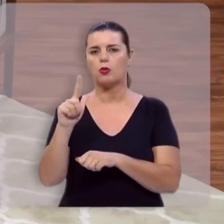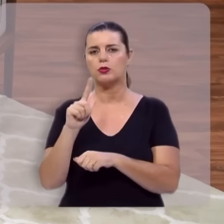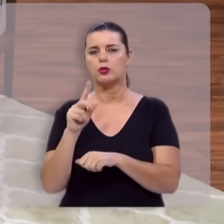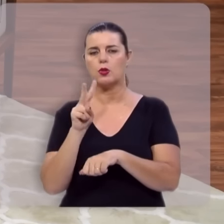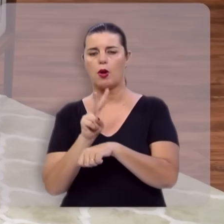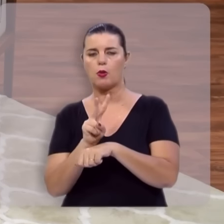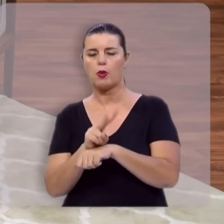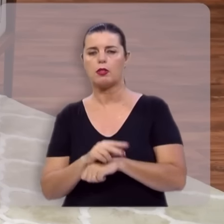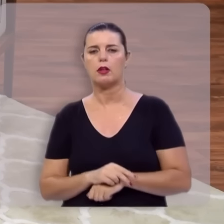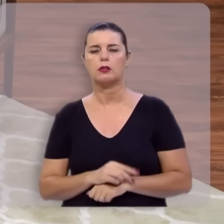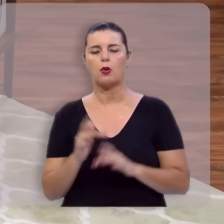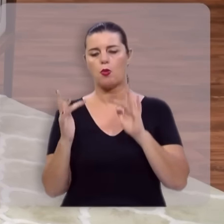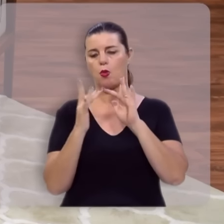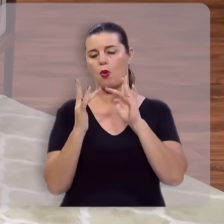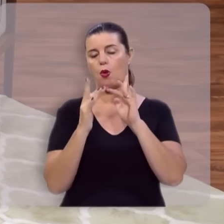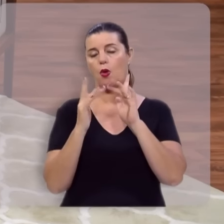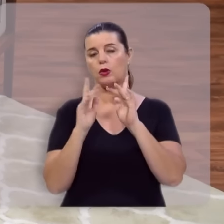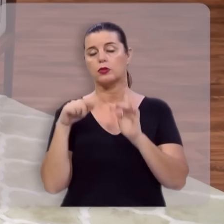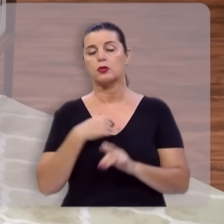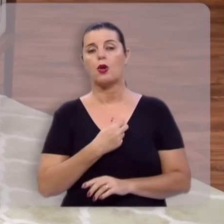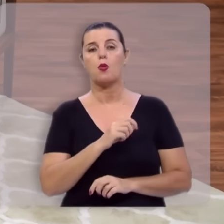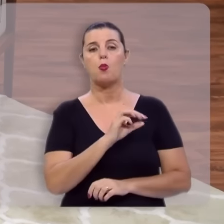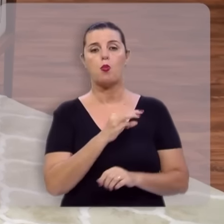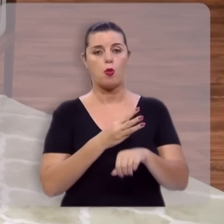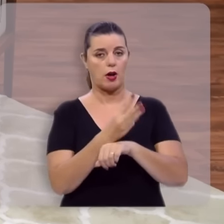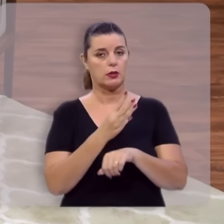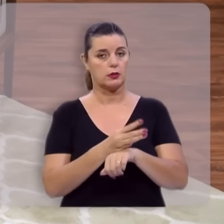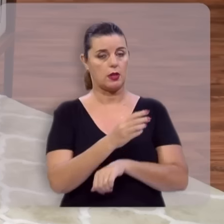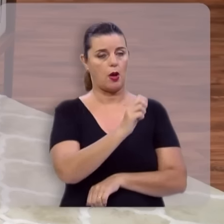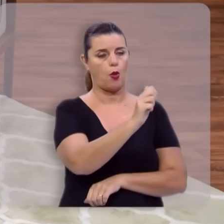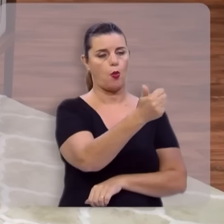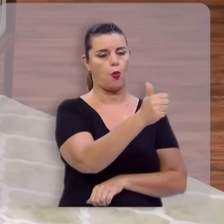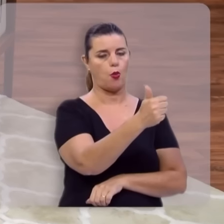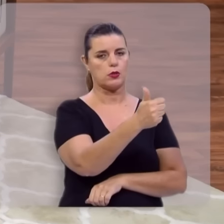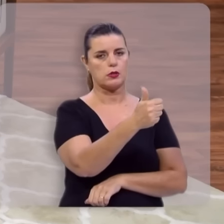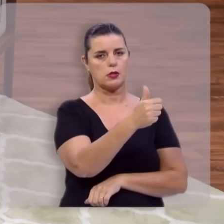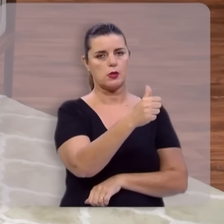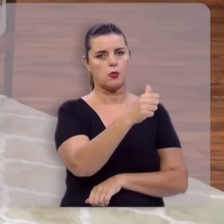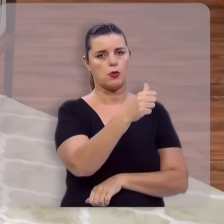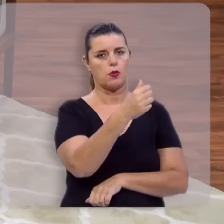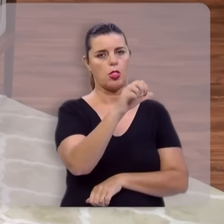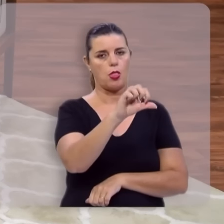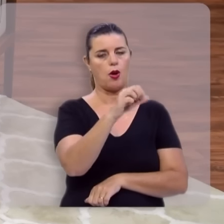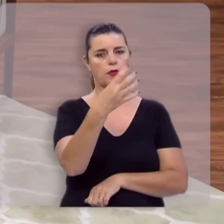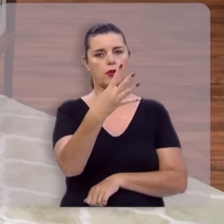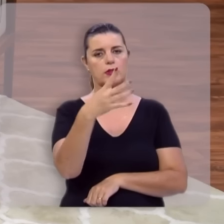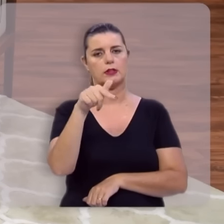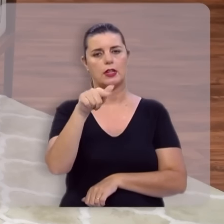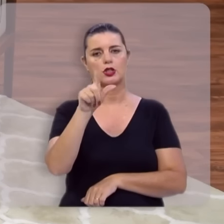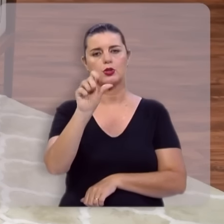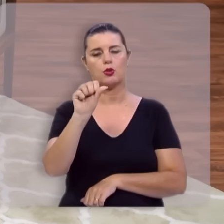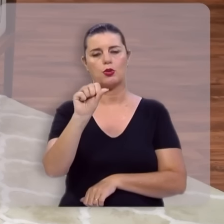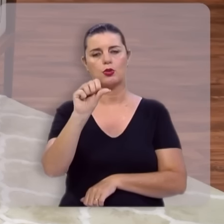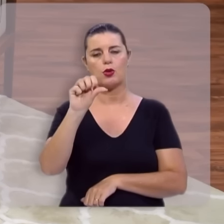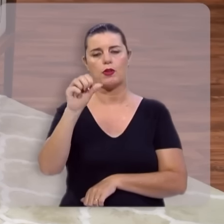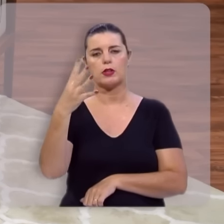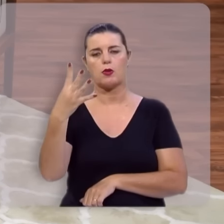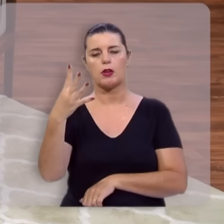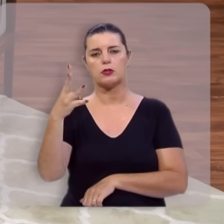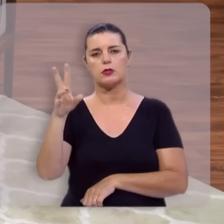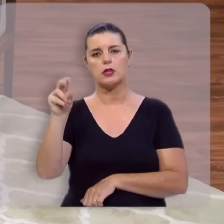programa no ar, entre em contato conosco por meio do nosso WhatsApp. O código de área é o 11 947